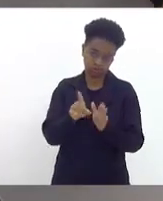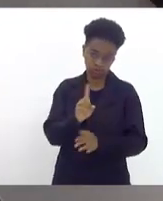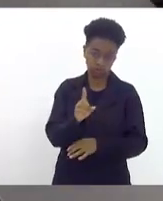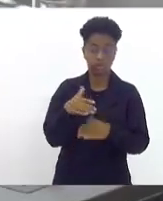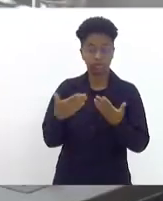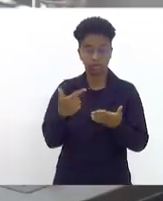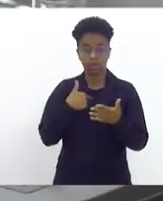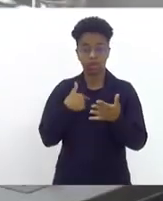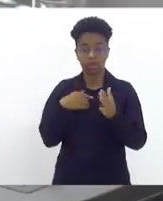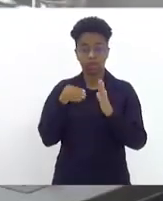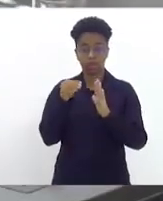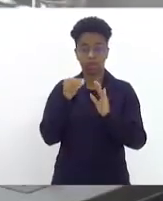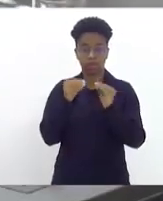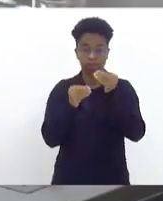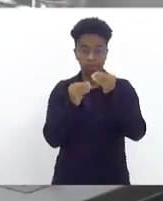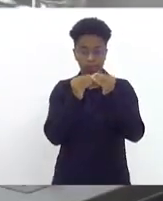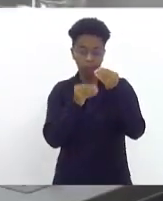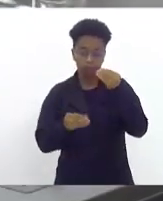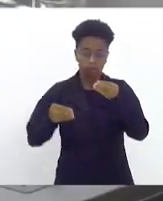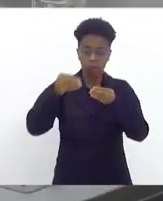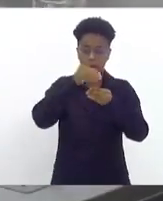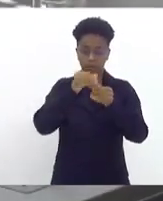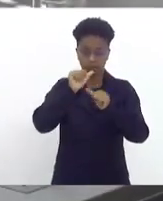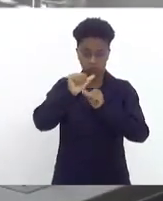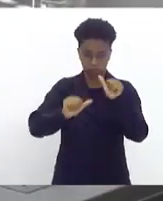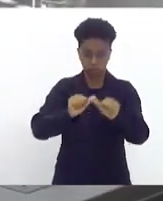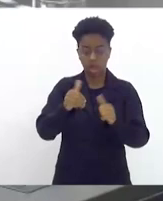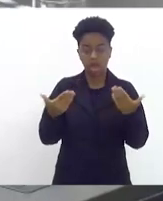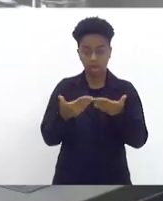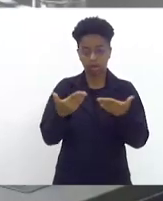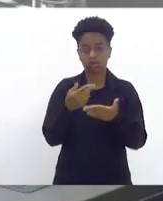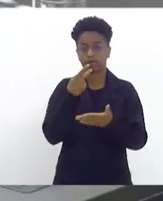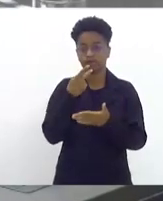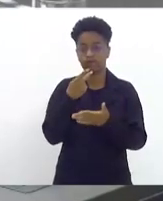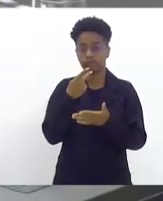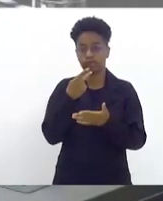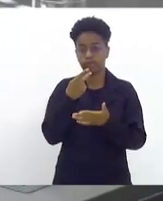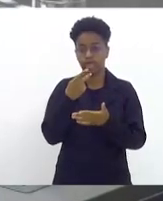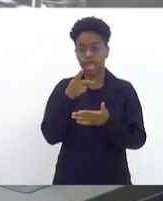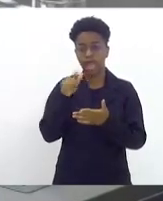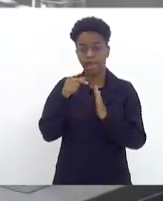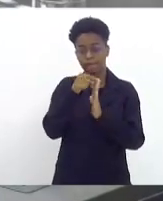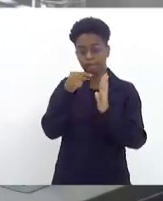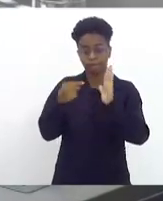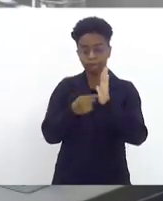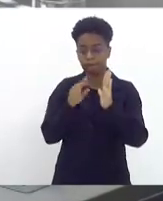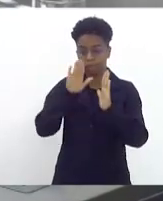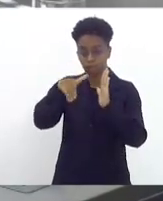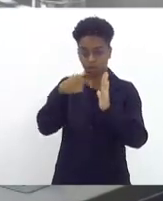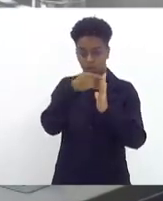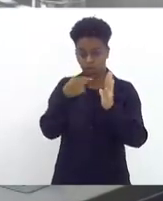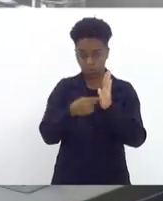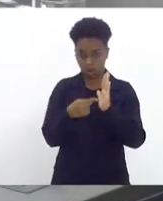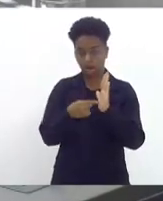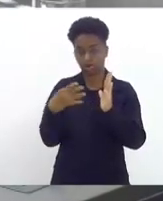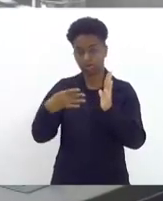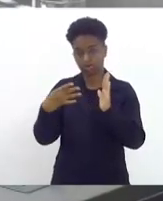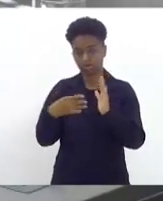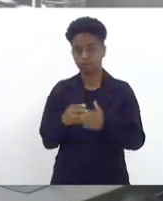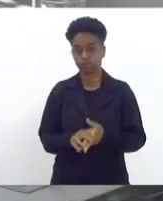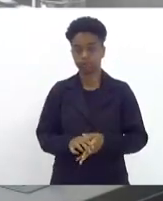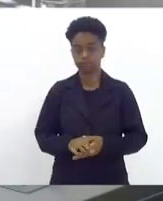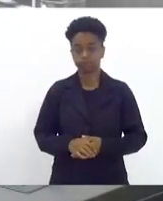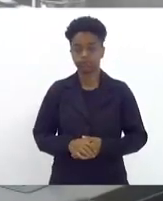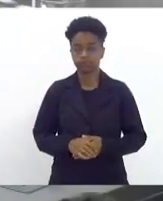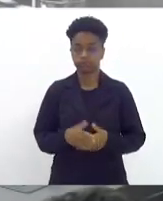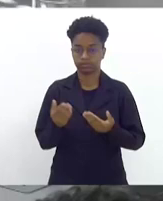inverti a ordem dos trabalhos passando aos projetos de relatoria do deputado Fred portanto é o quarto item da pauta extraordinária passa